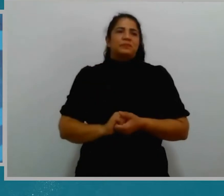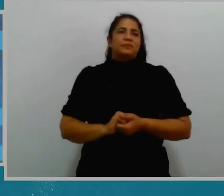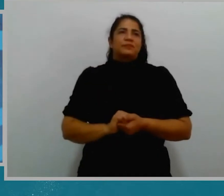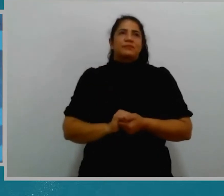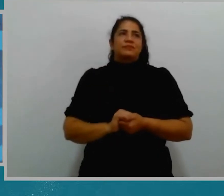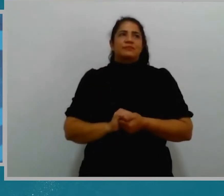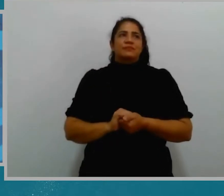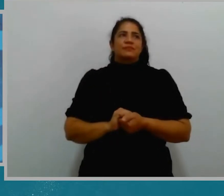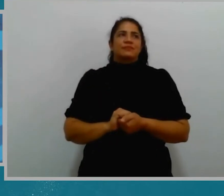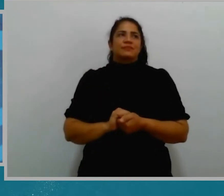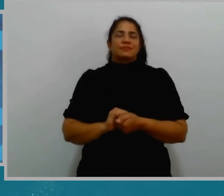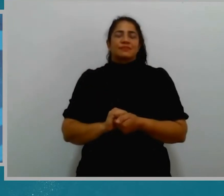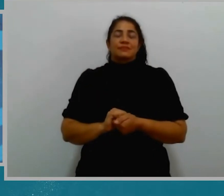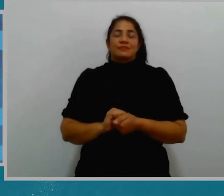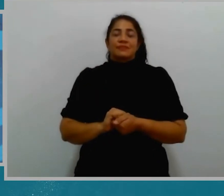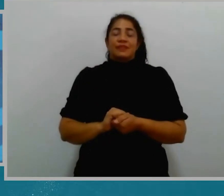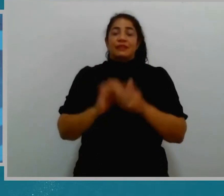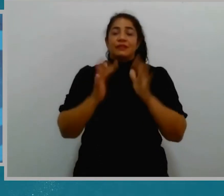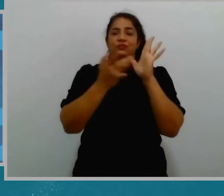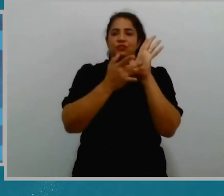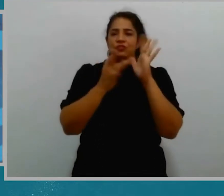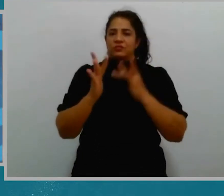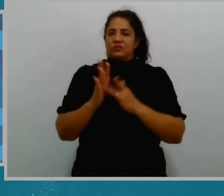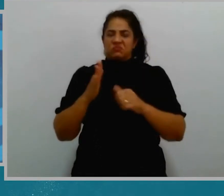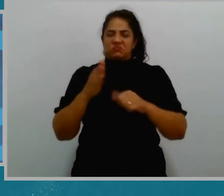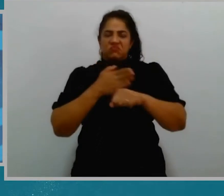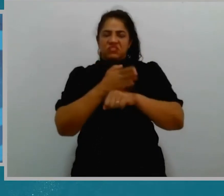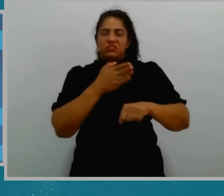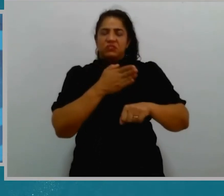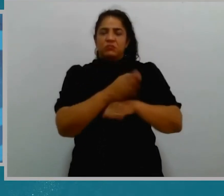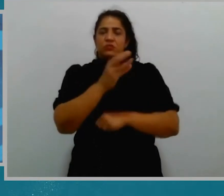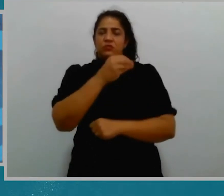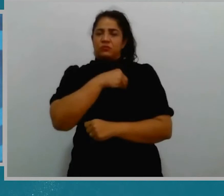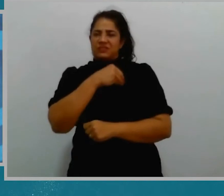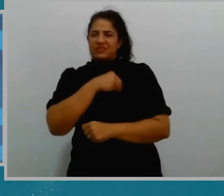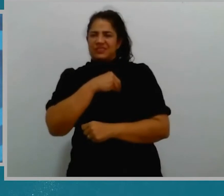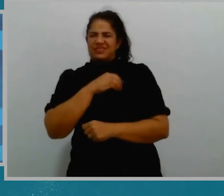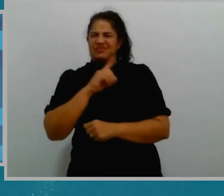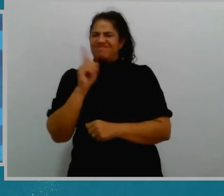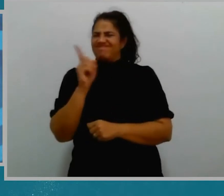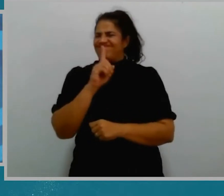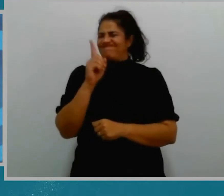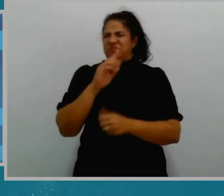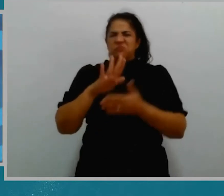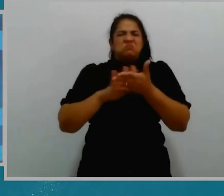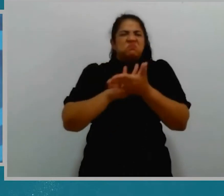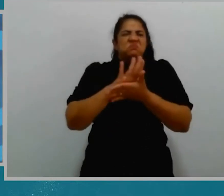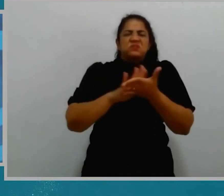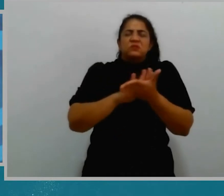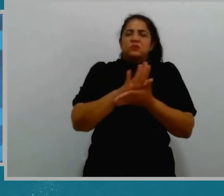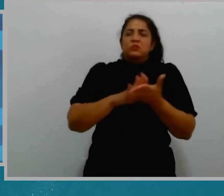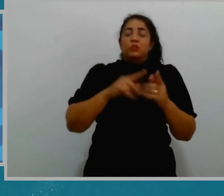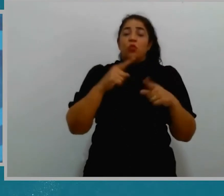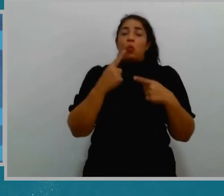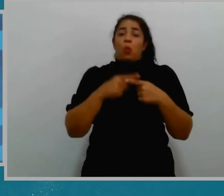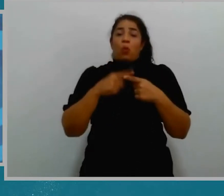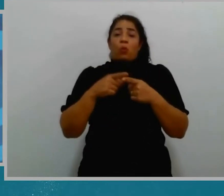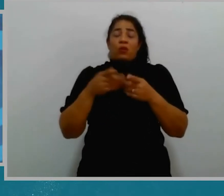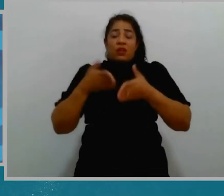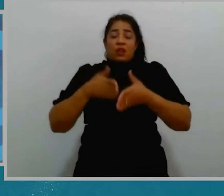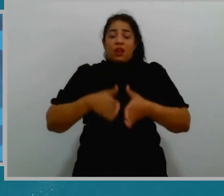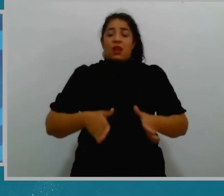Ele não participou de nenhum pecado. O que dele é nascido é chamado de Filho de